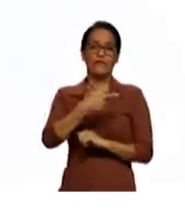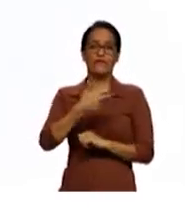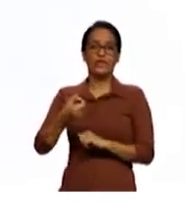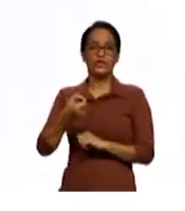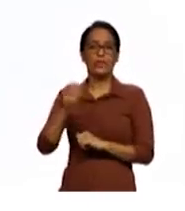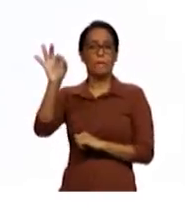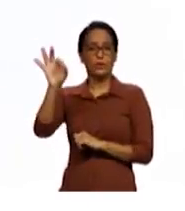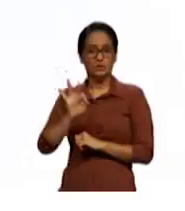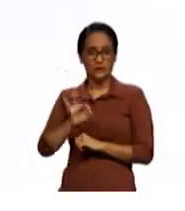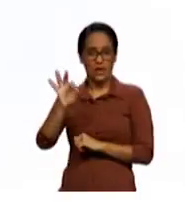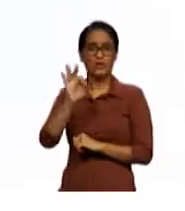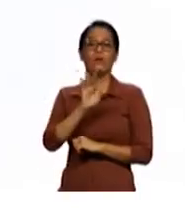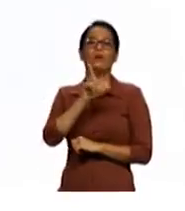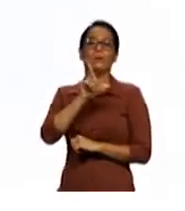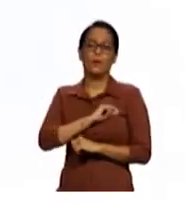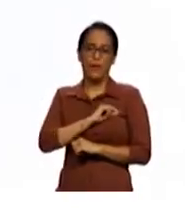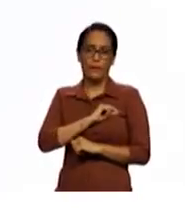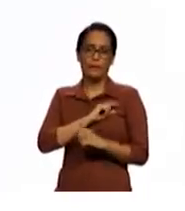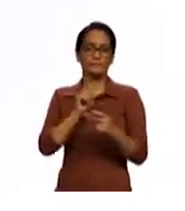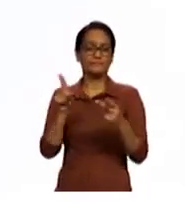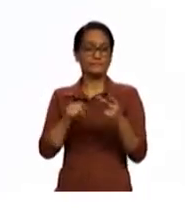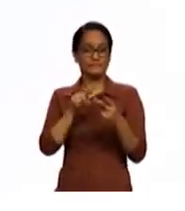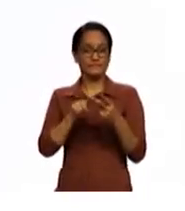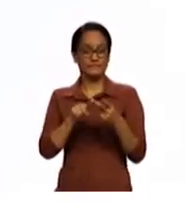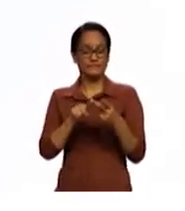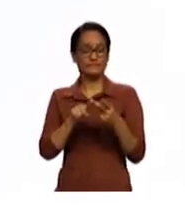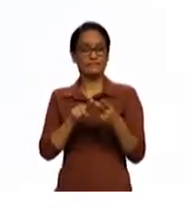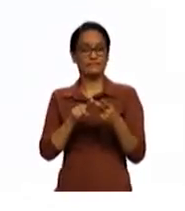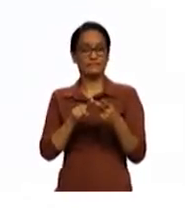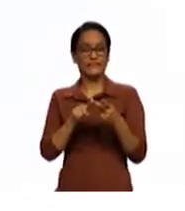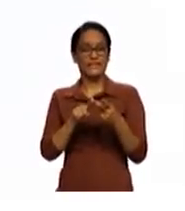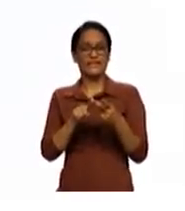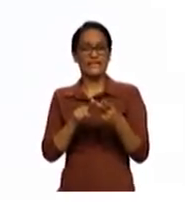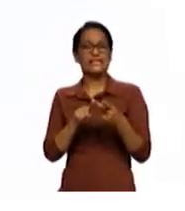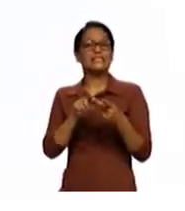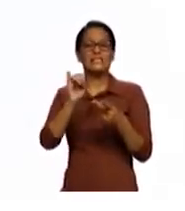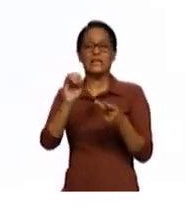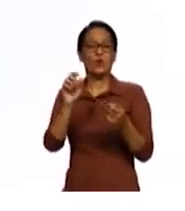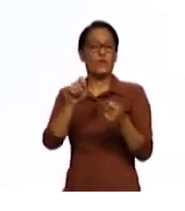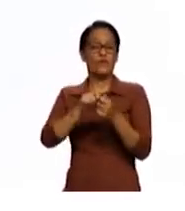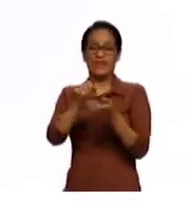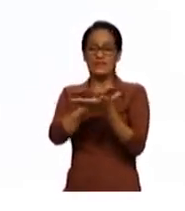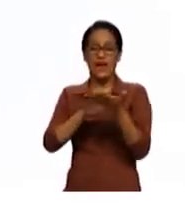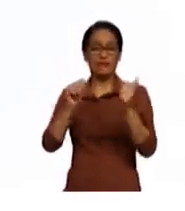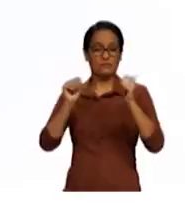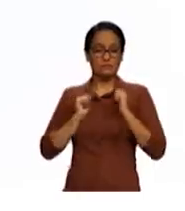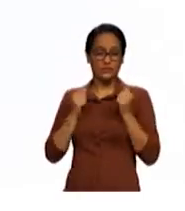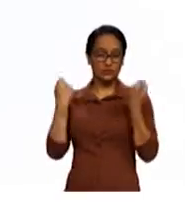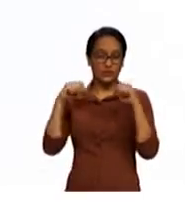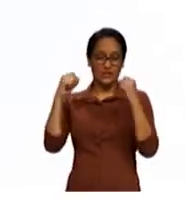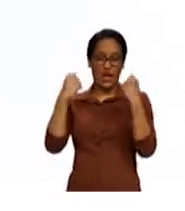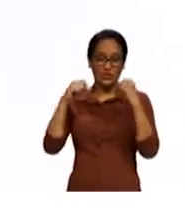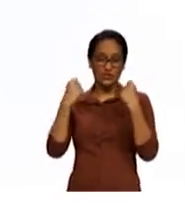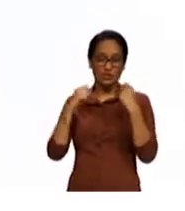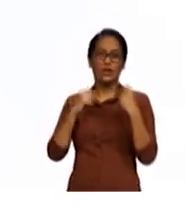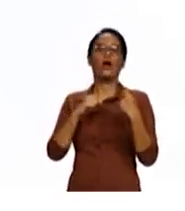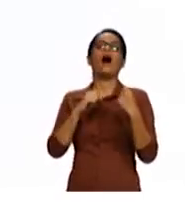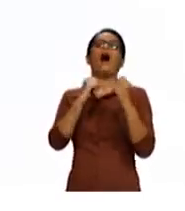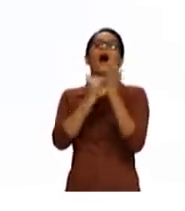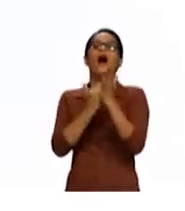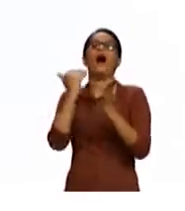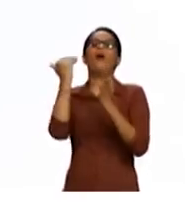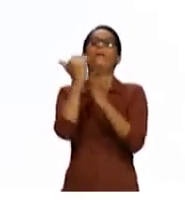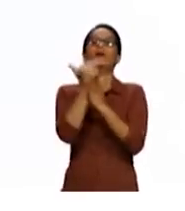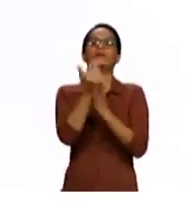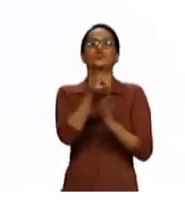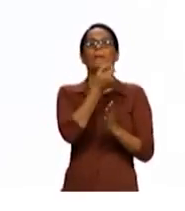sedentário com anabolizante, a área de infarto dele vai subir. A pessoa que pratica exercício físico